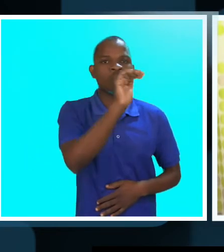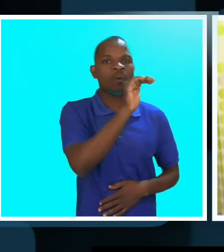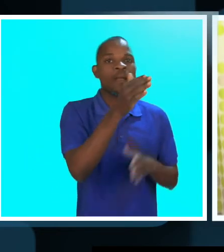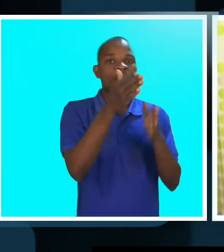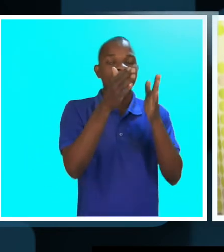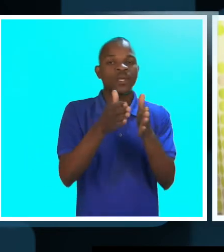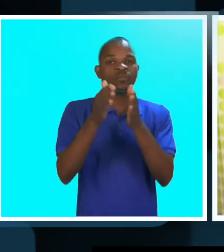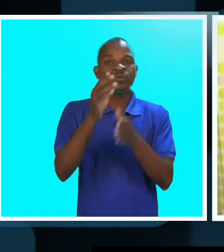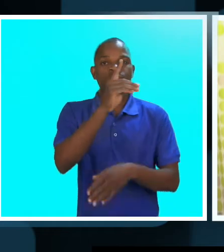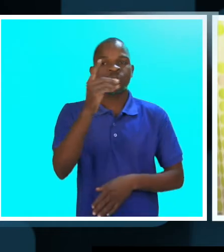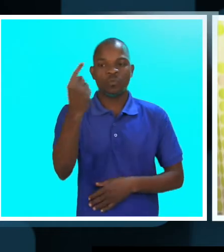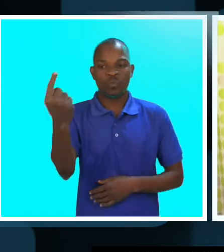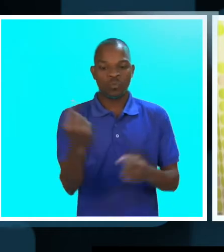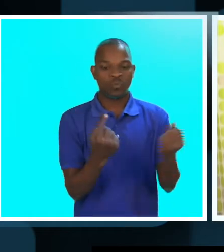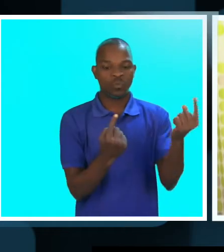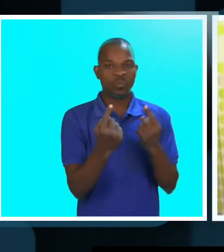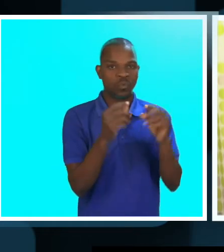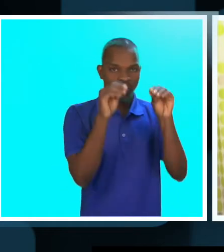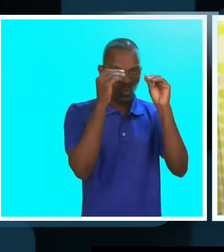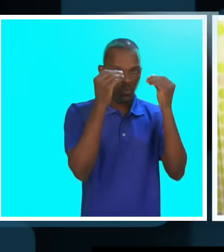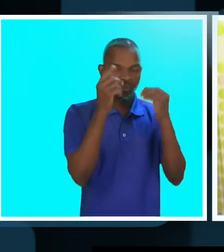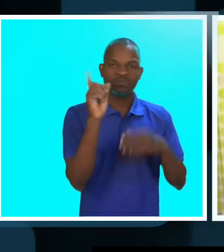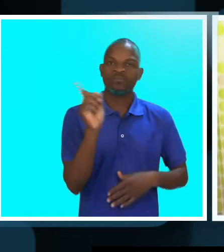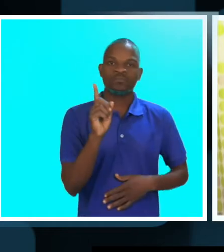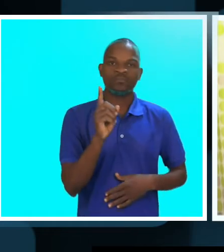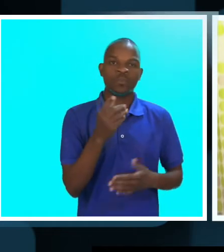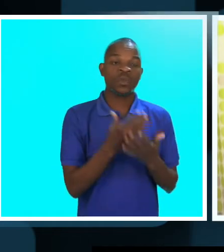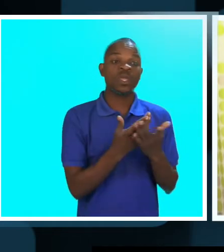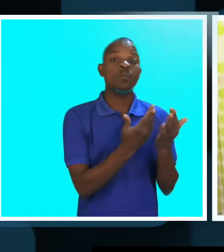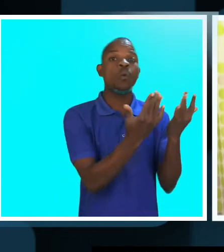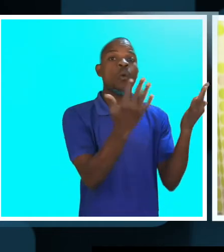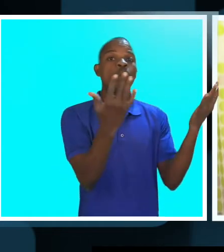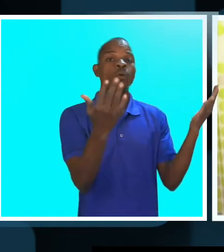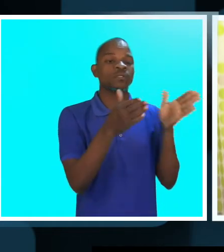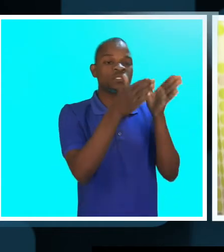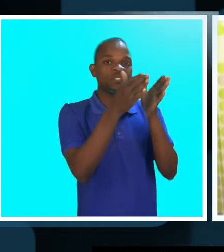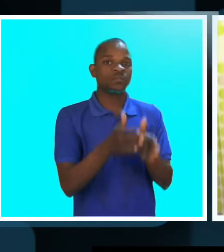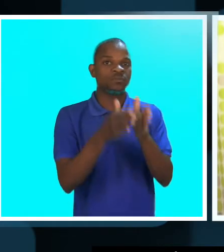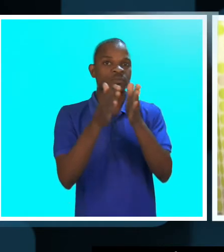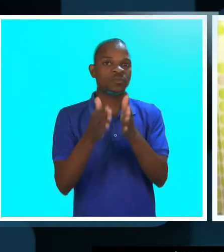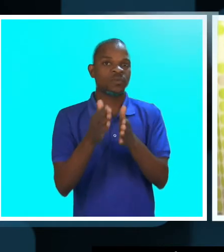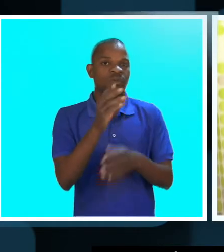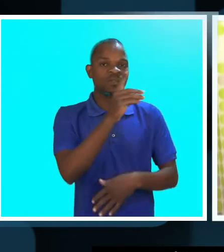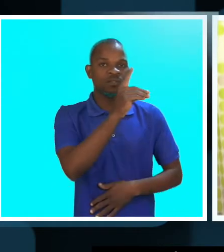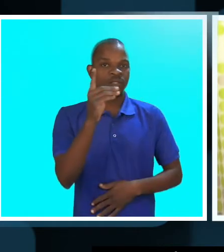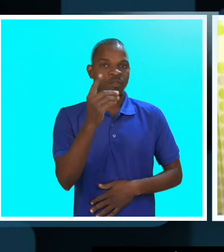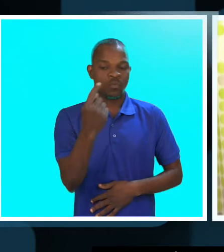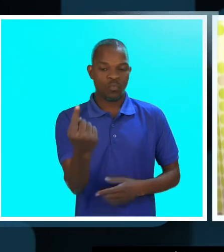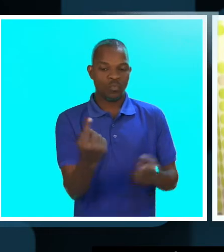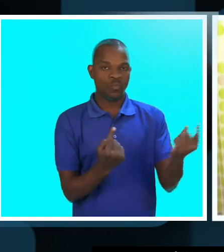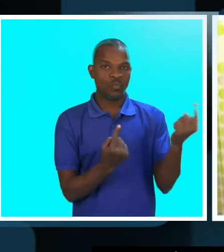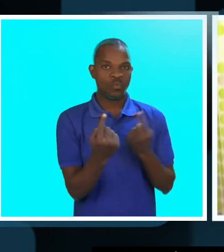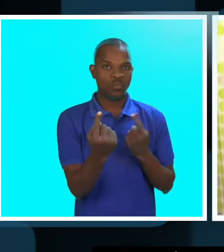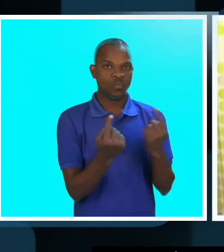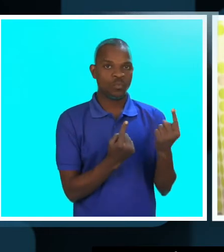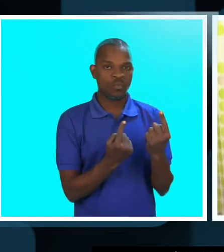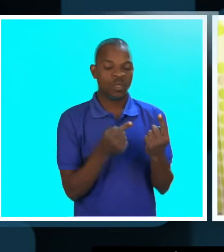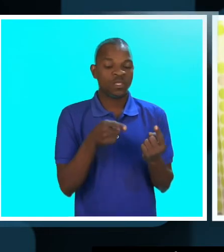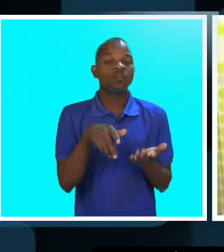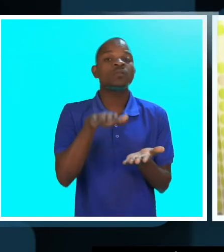porque nós não chamamos as pessoas com deficiência para virem frequentar o curso. A maioria das pessoas com